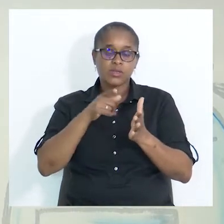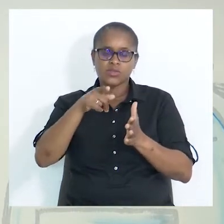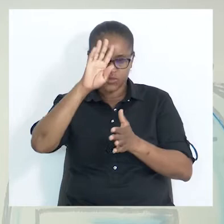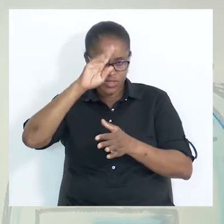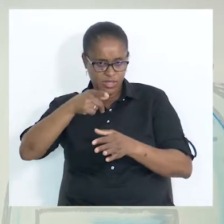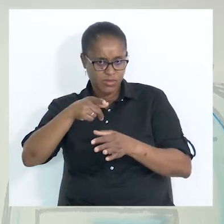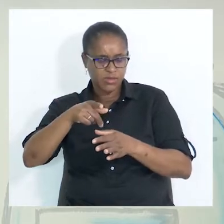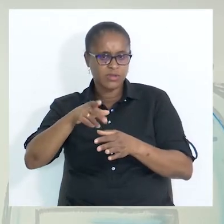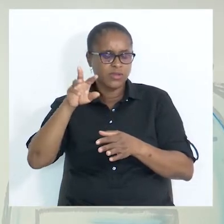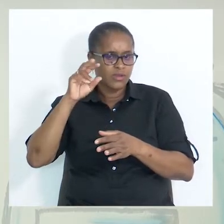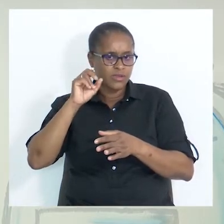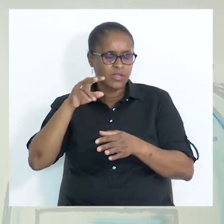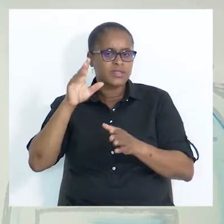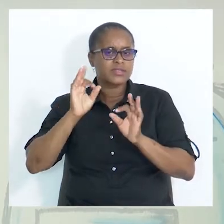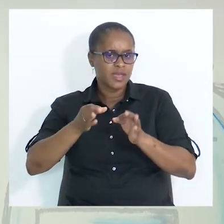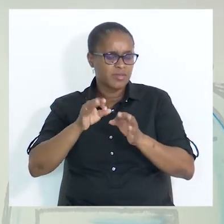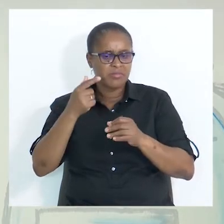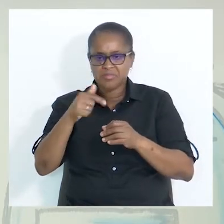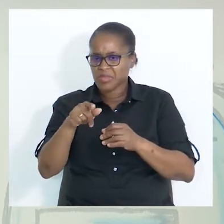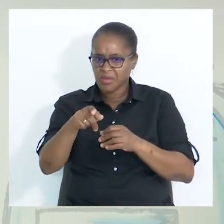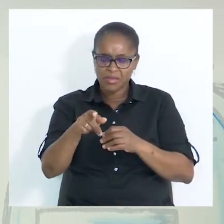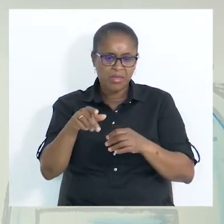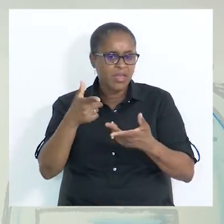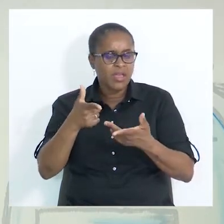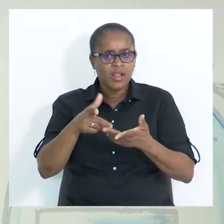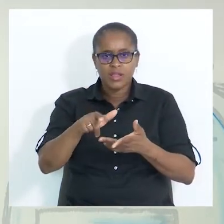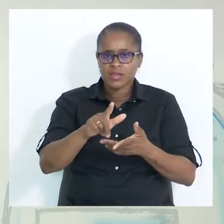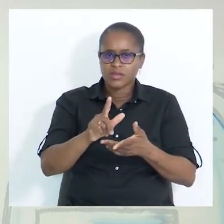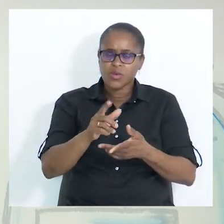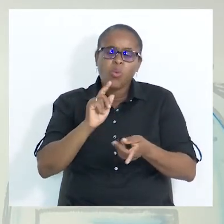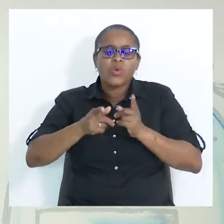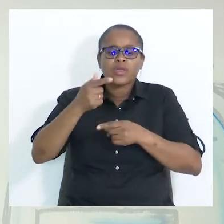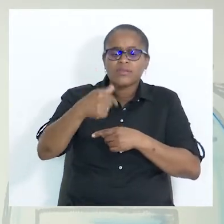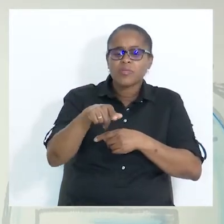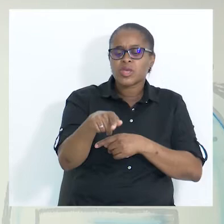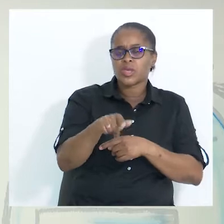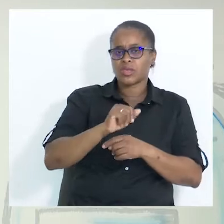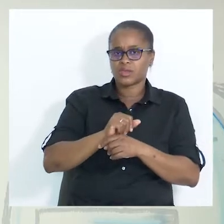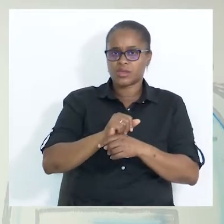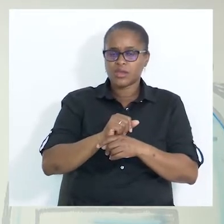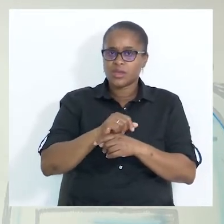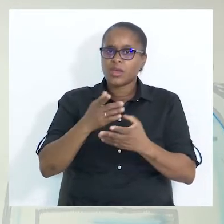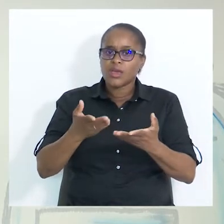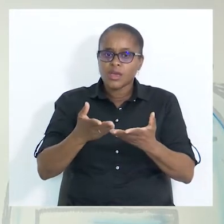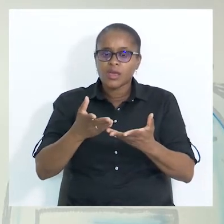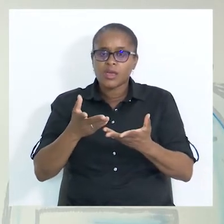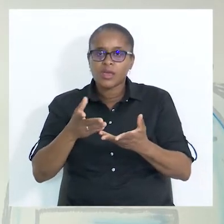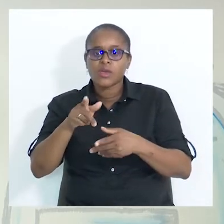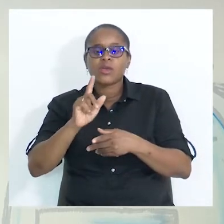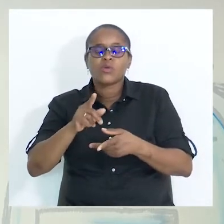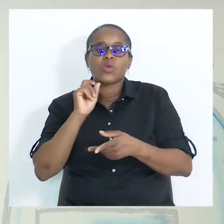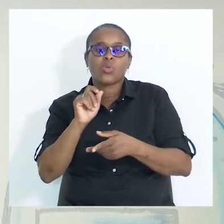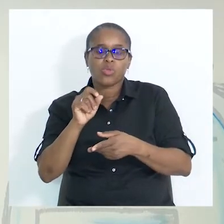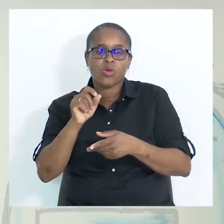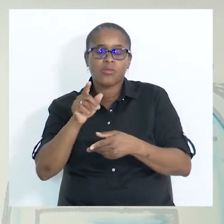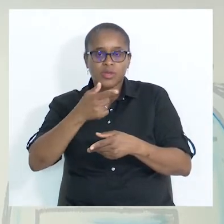dar conta que o pronome vem sempre. Não há aí aquela linha de... O que é que nós temos aqui é aquilo que nós